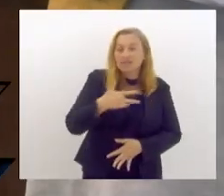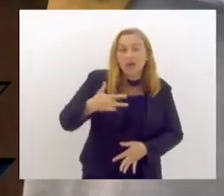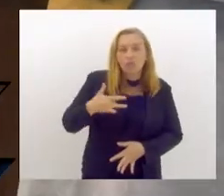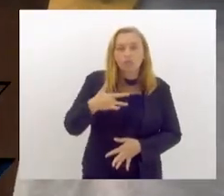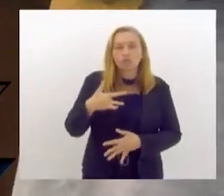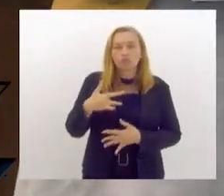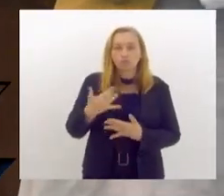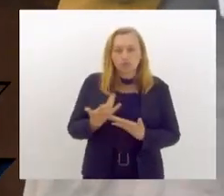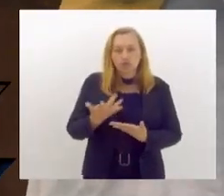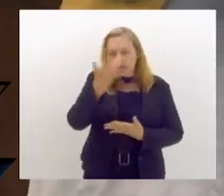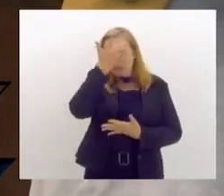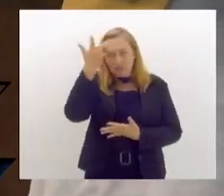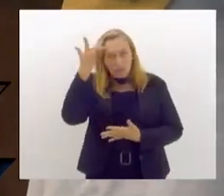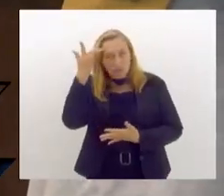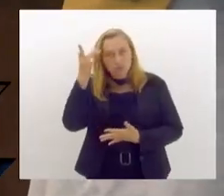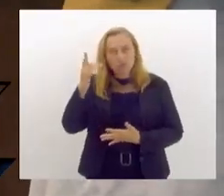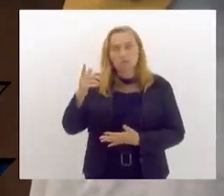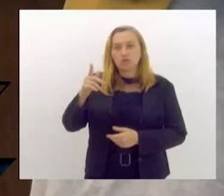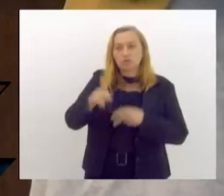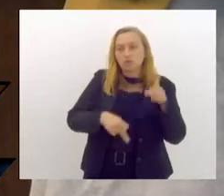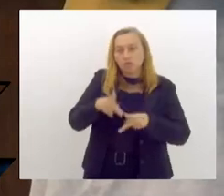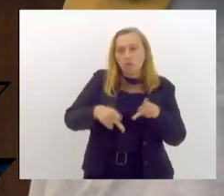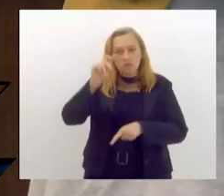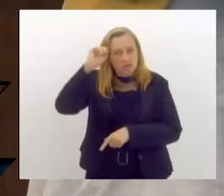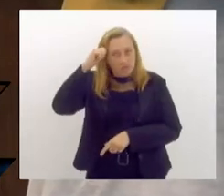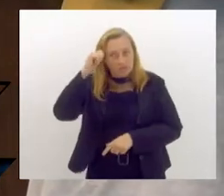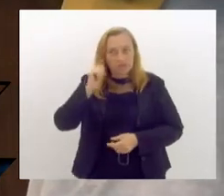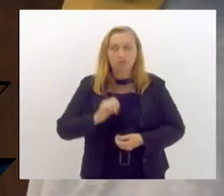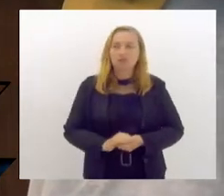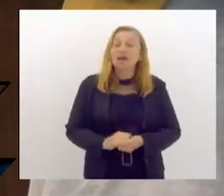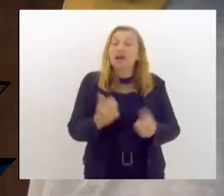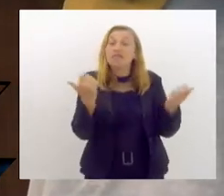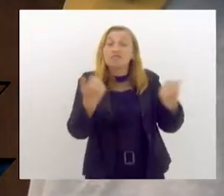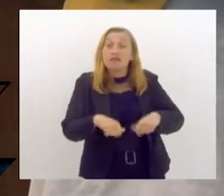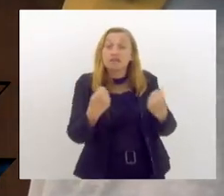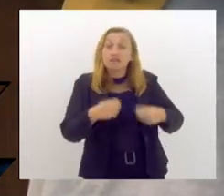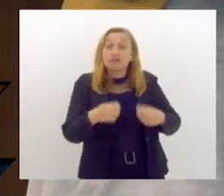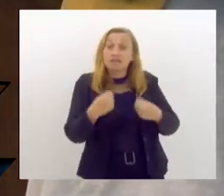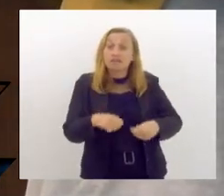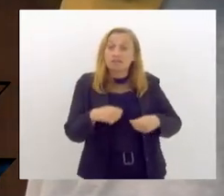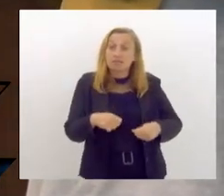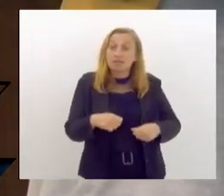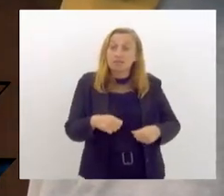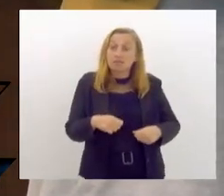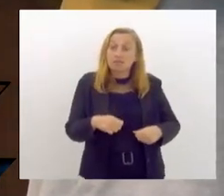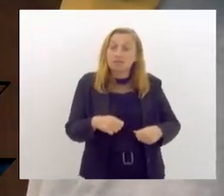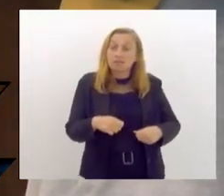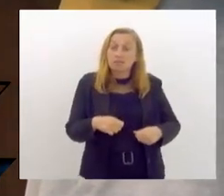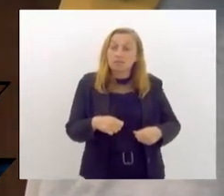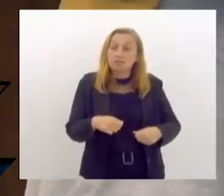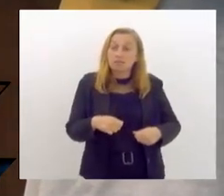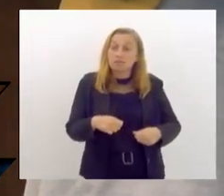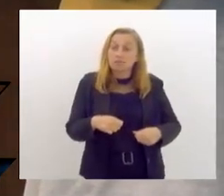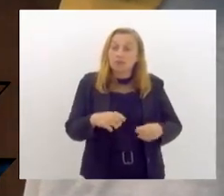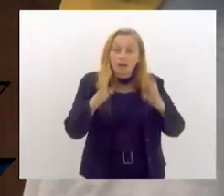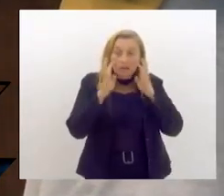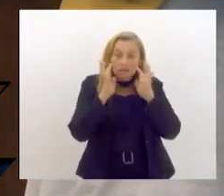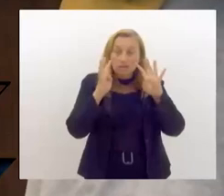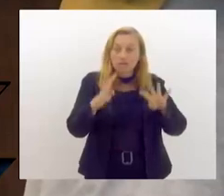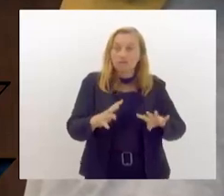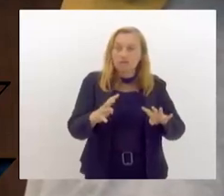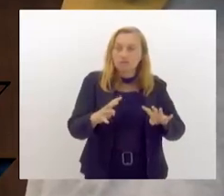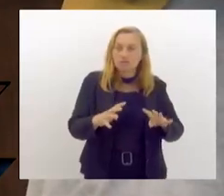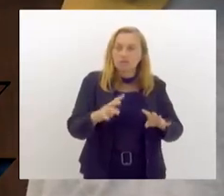mental da população negra com a necessidade de debruçar-se sobre a atenção às